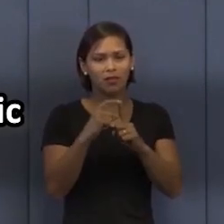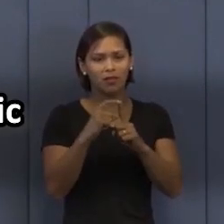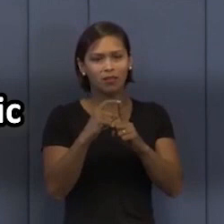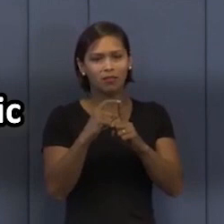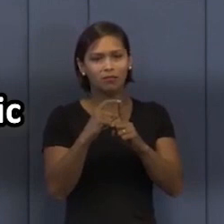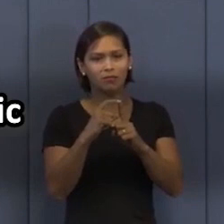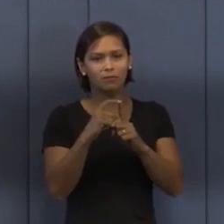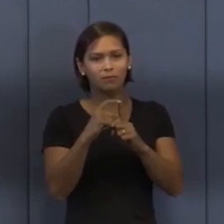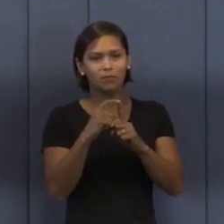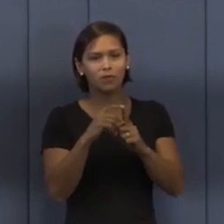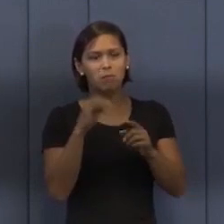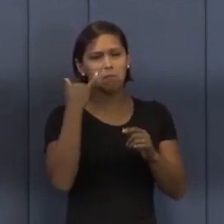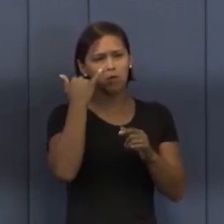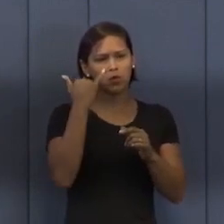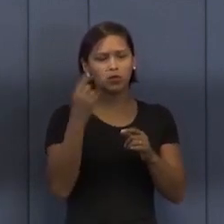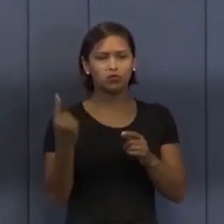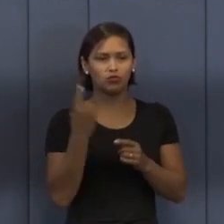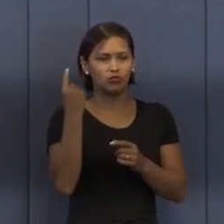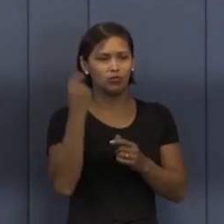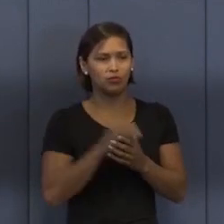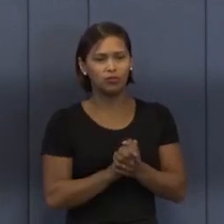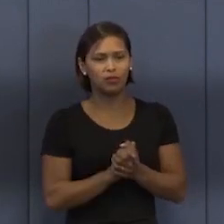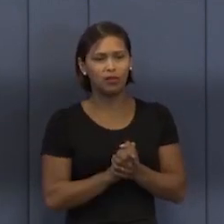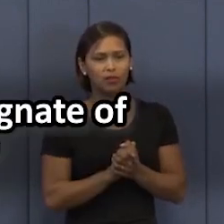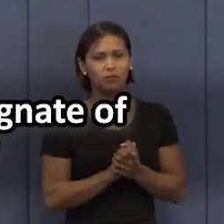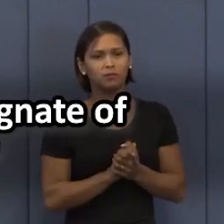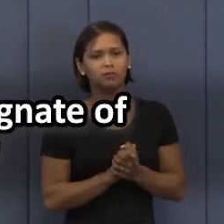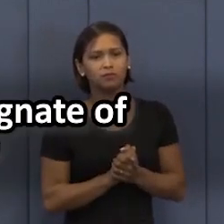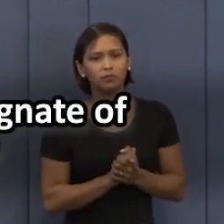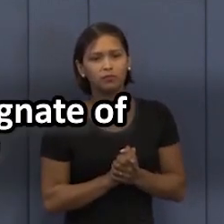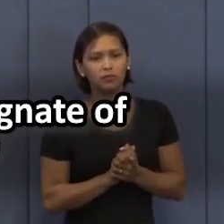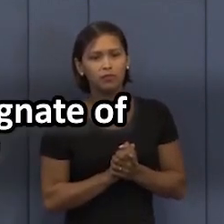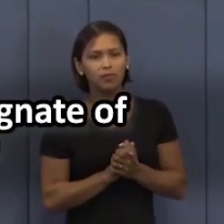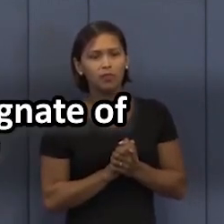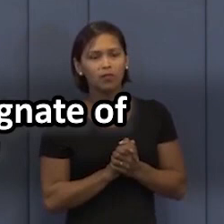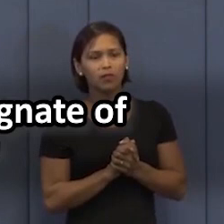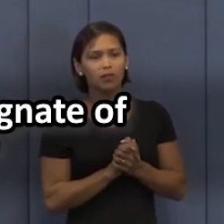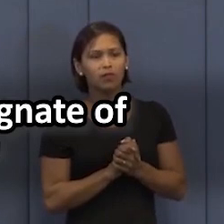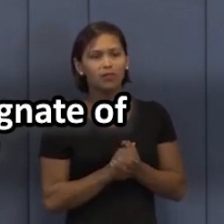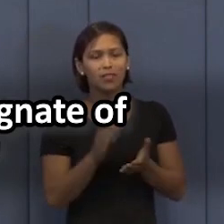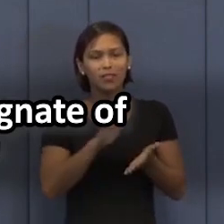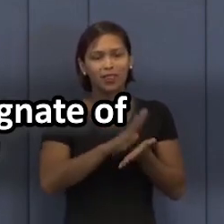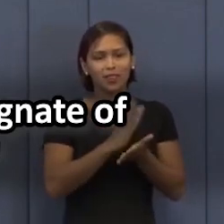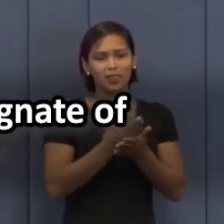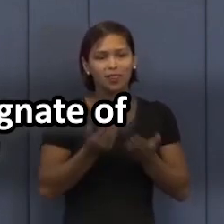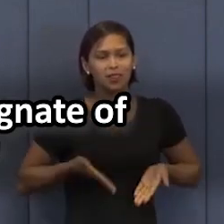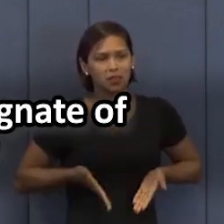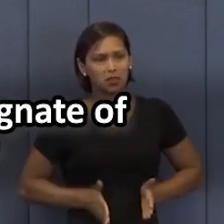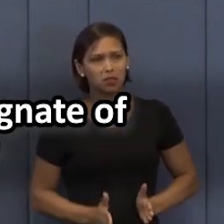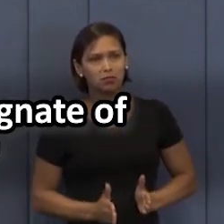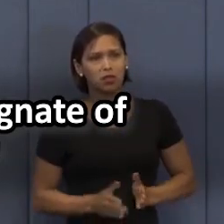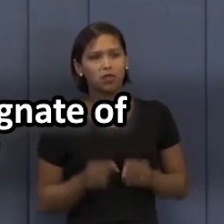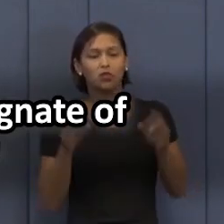dessa palavra, carrega esse valor semântico. Nacionalismo é cognato de